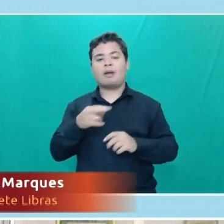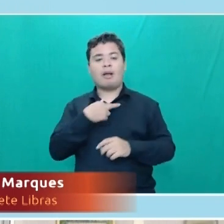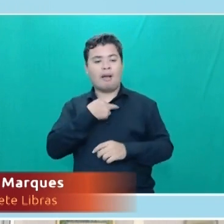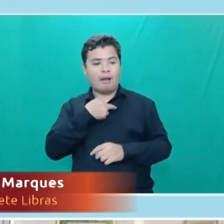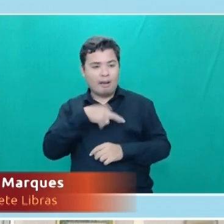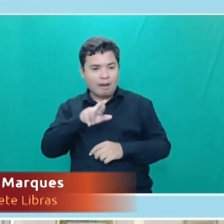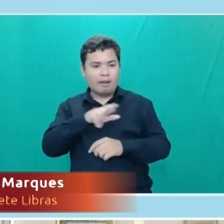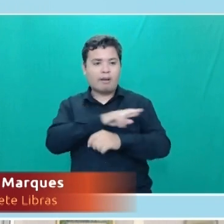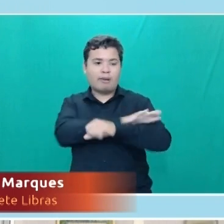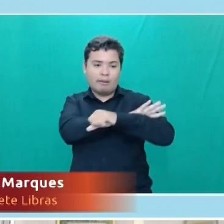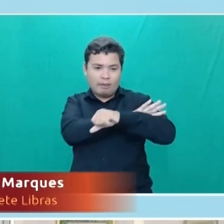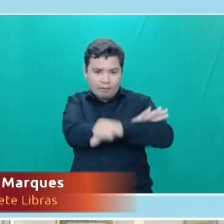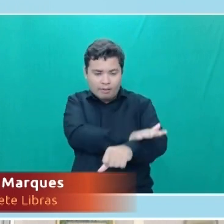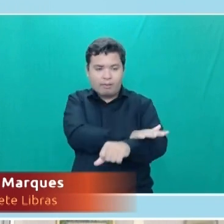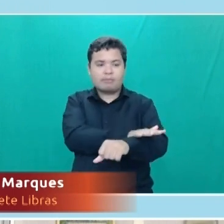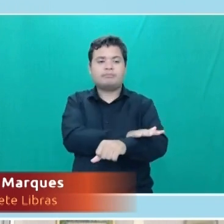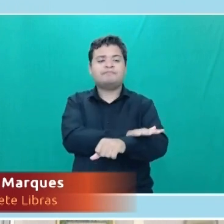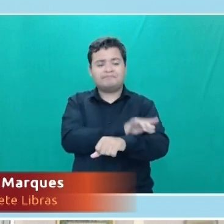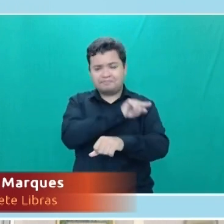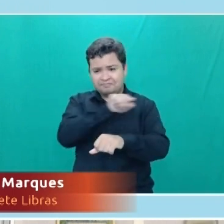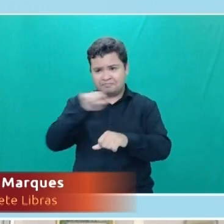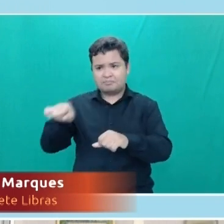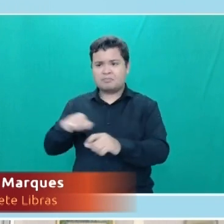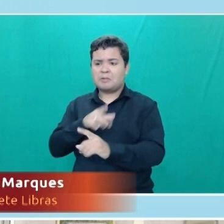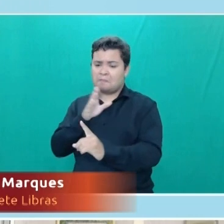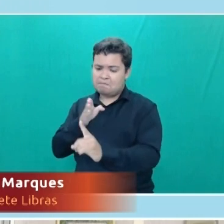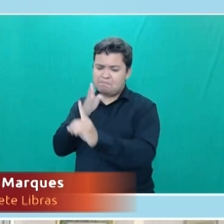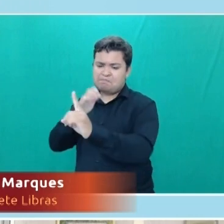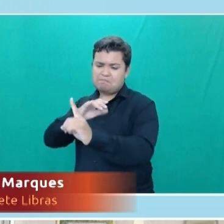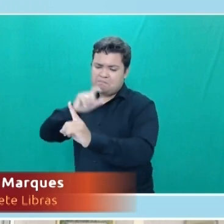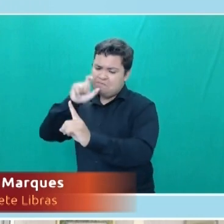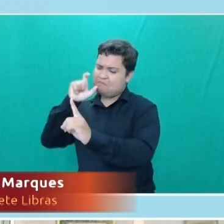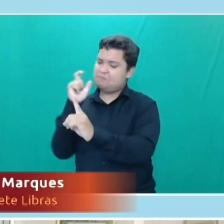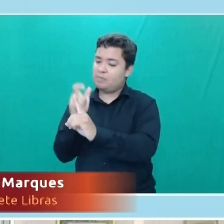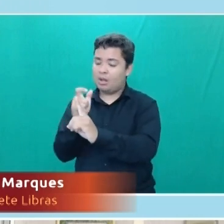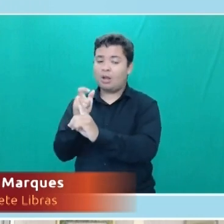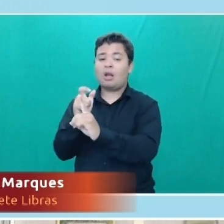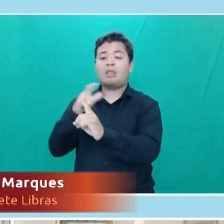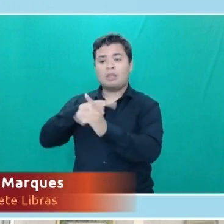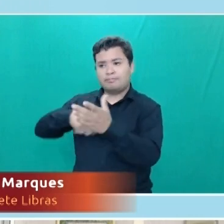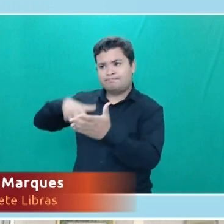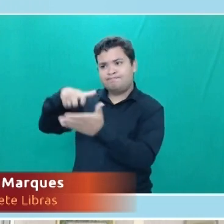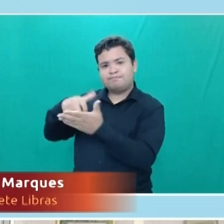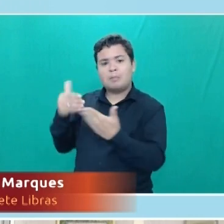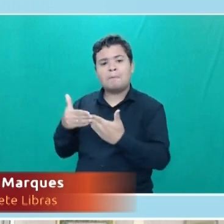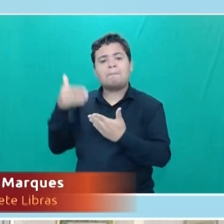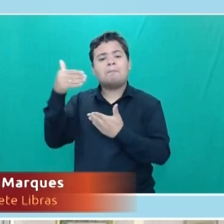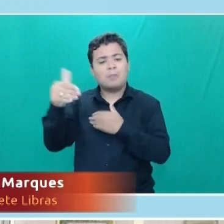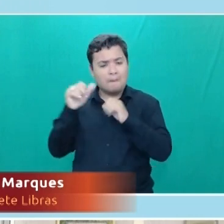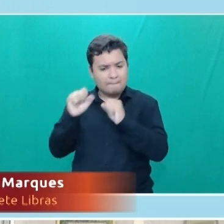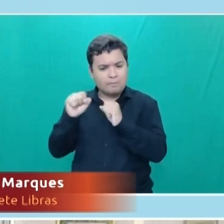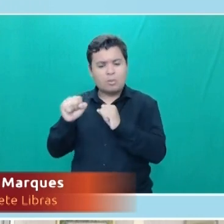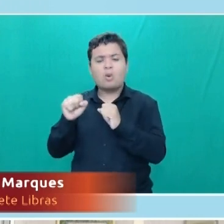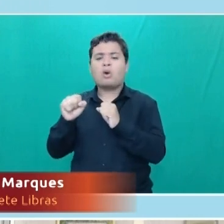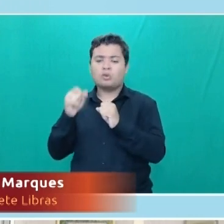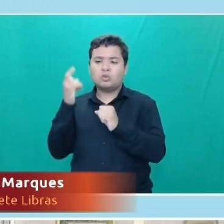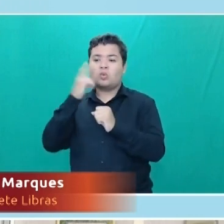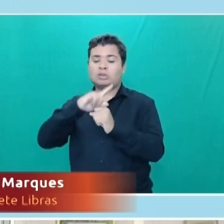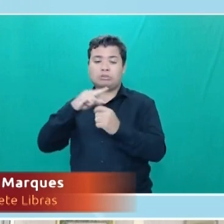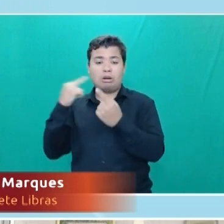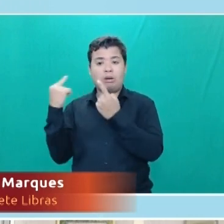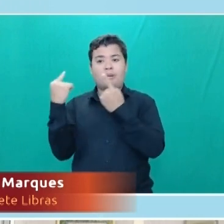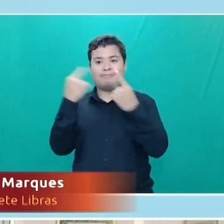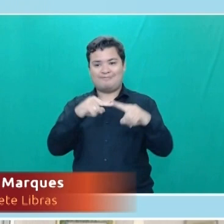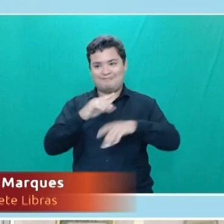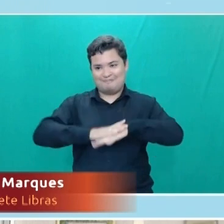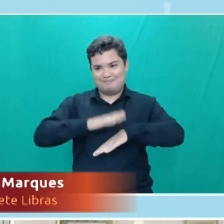racismo, podem ser importantes para combater essas práticas, até no sentido mesmo de punição, de